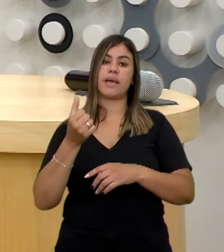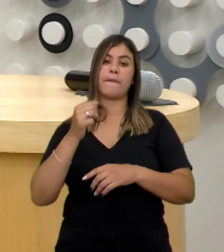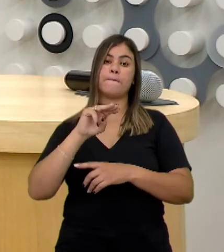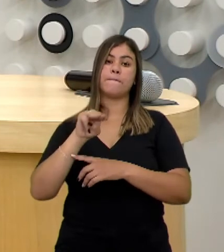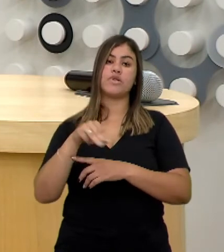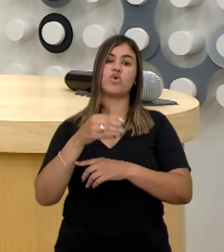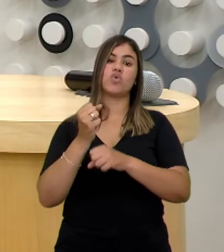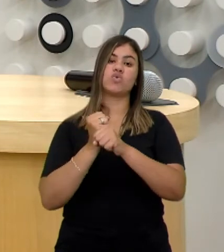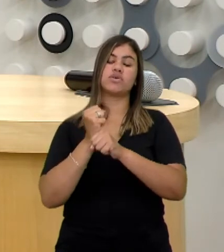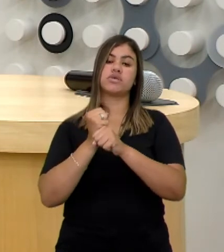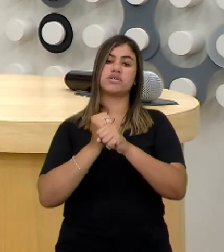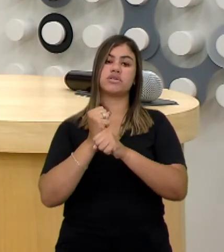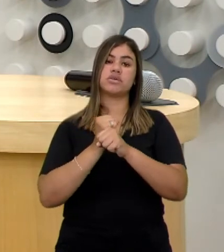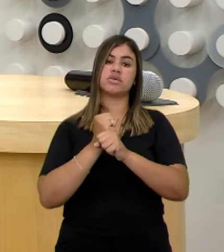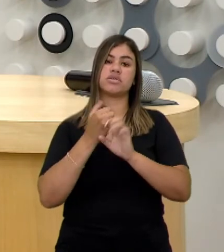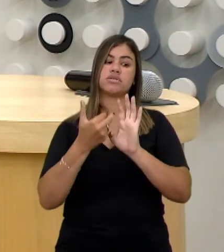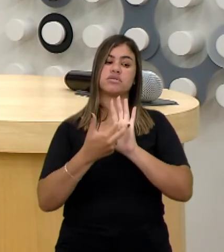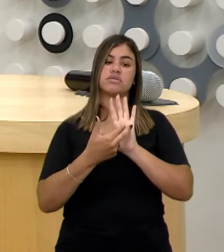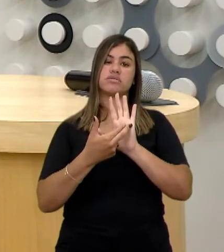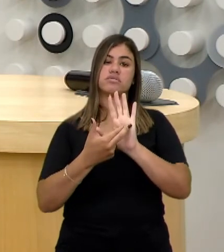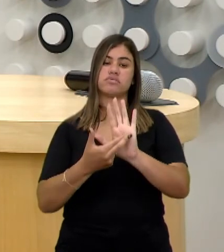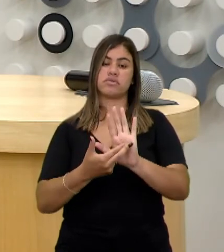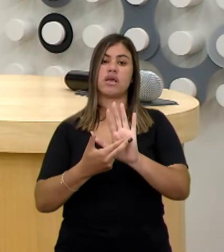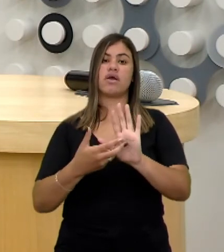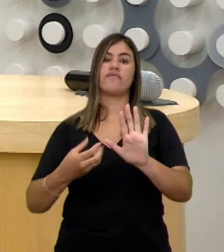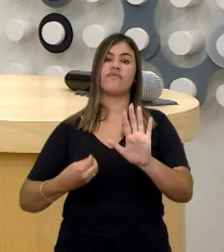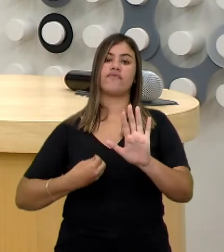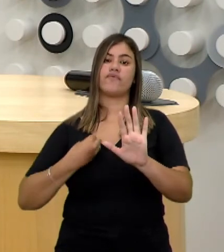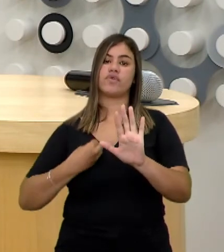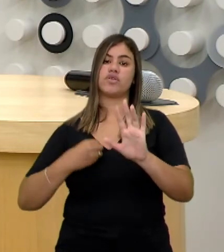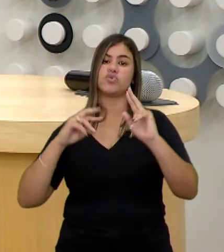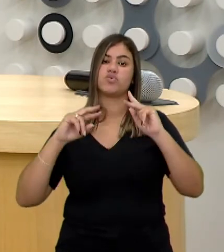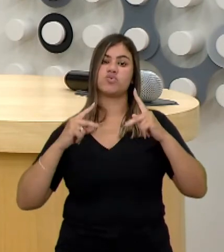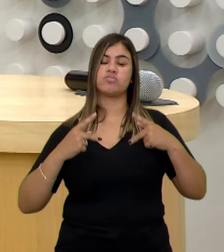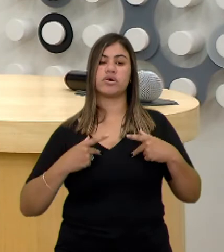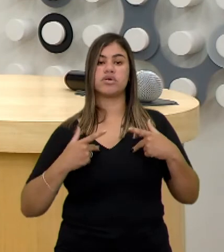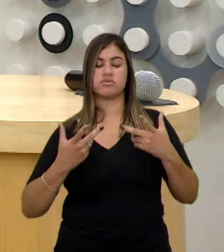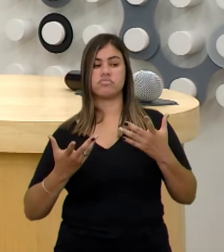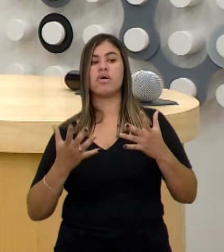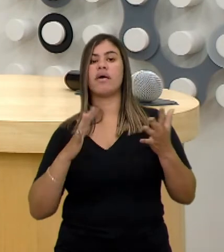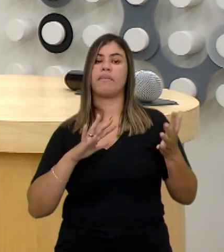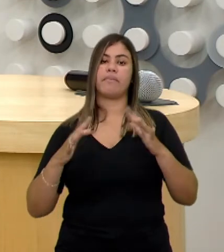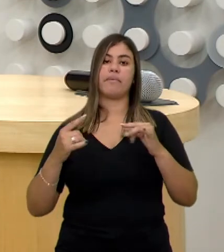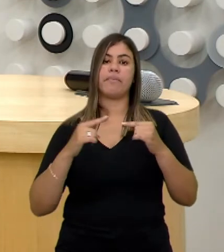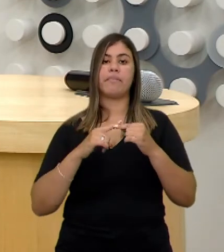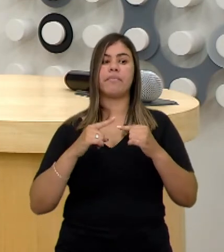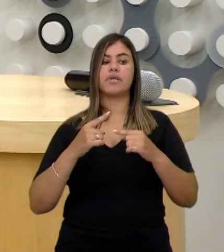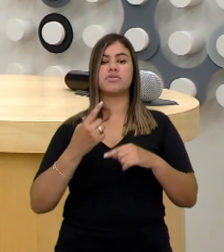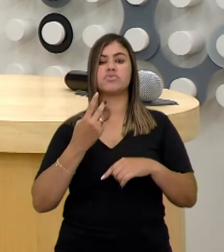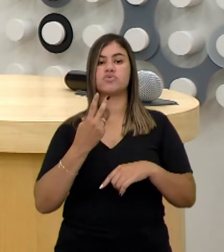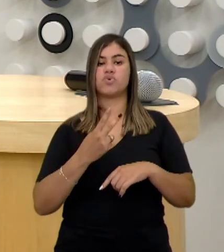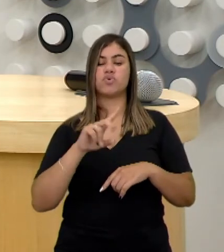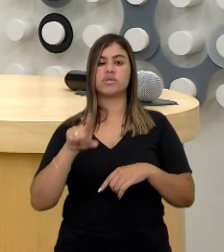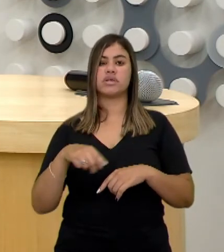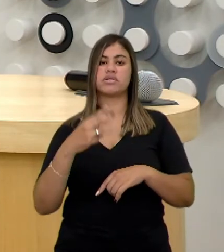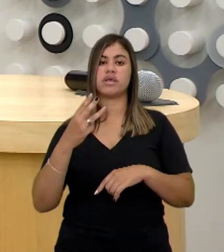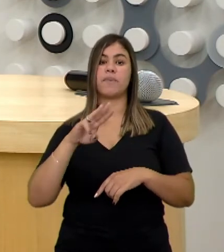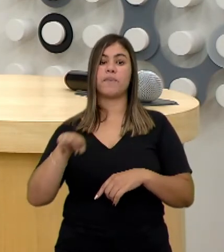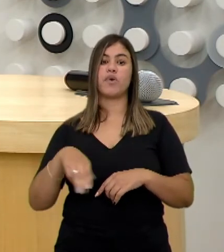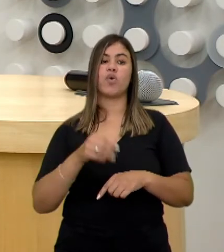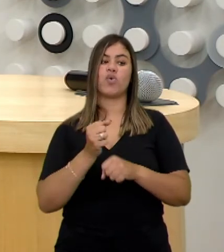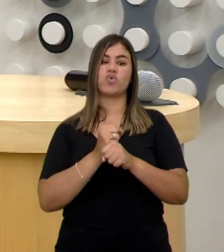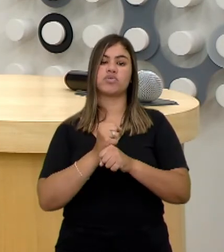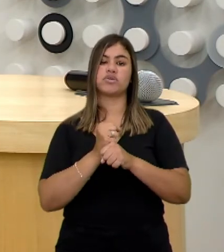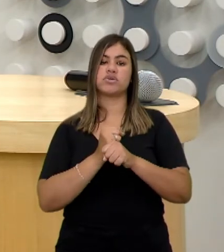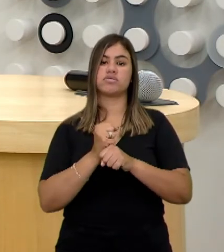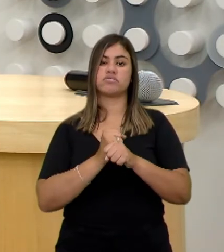referência, né, do que os primeiros seres humanos apareceram de 2 a 3 milhões de anos. É insignificante esse tempo que o ser humano